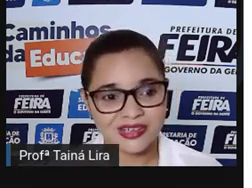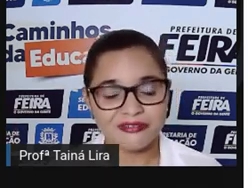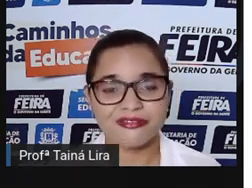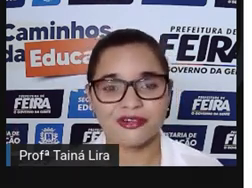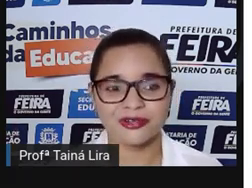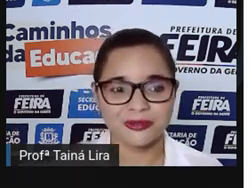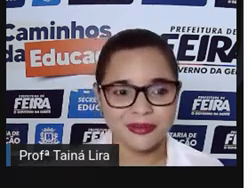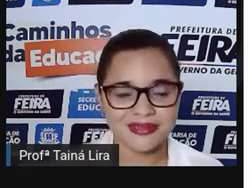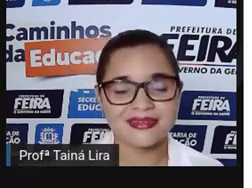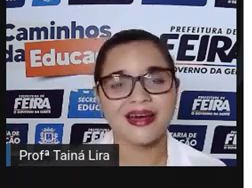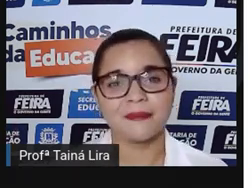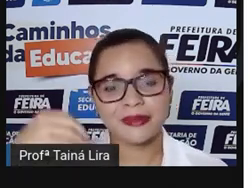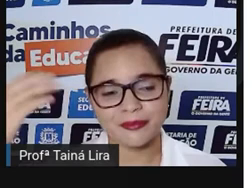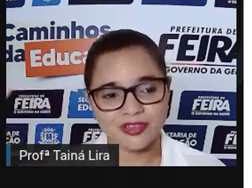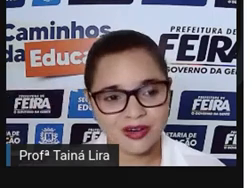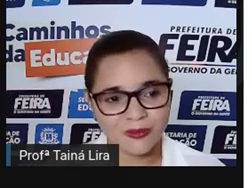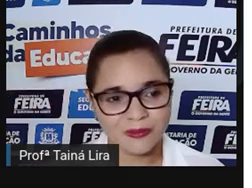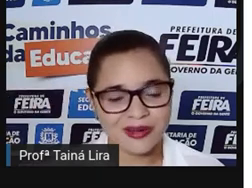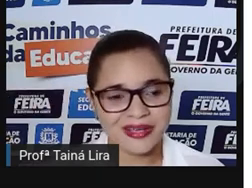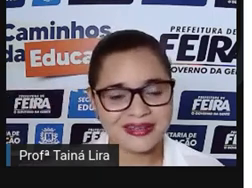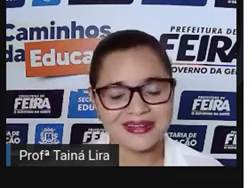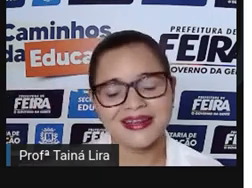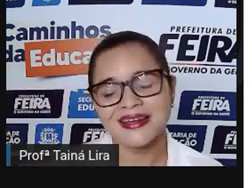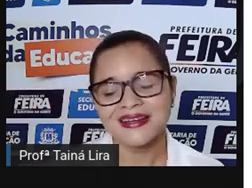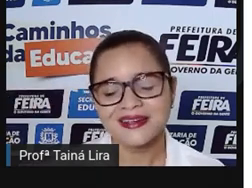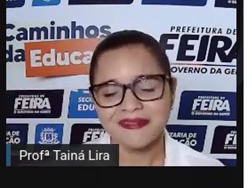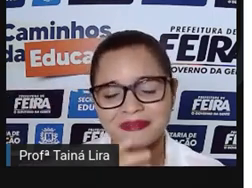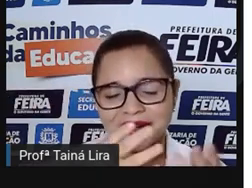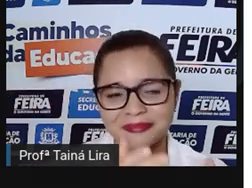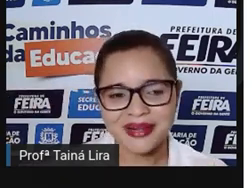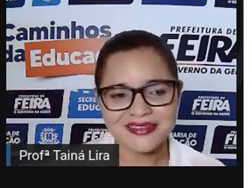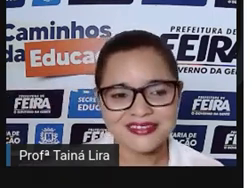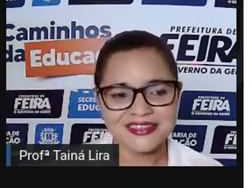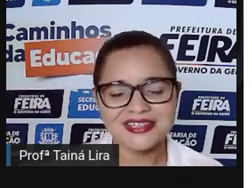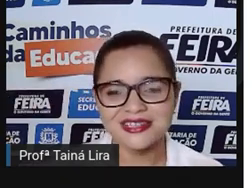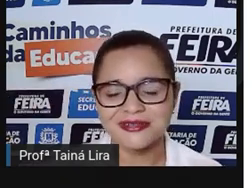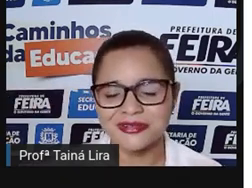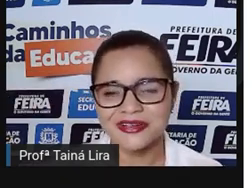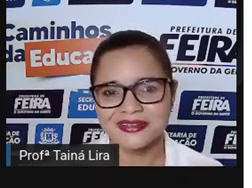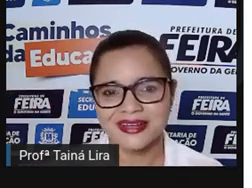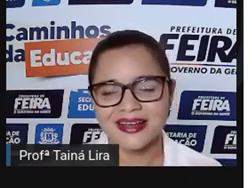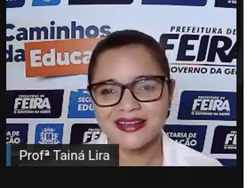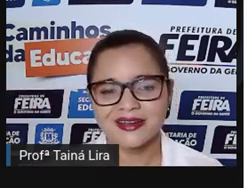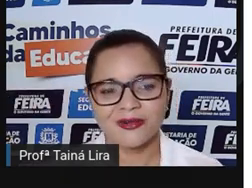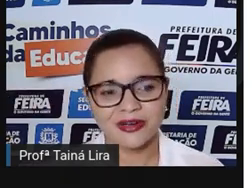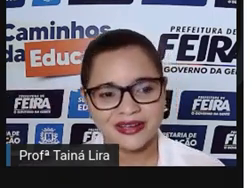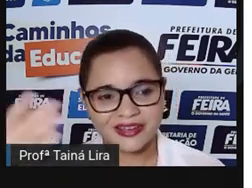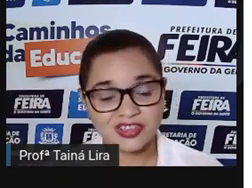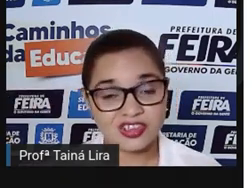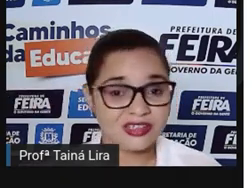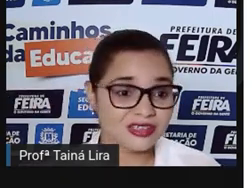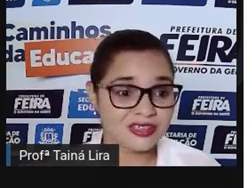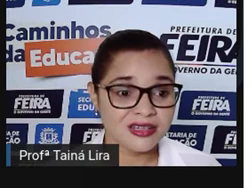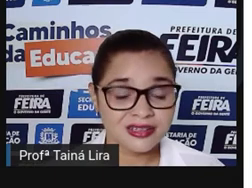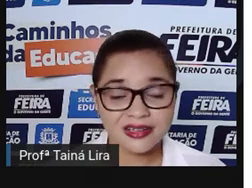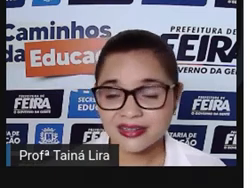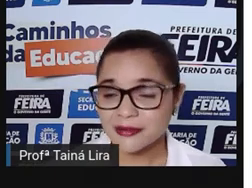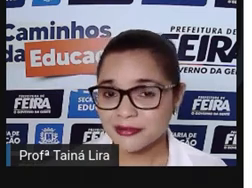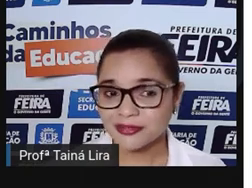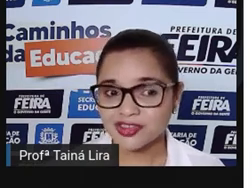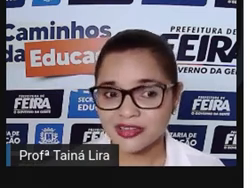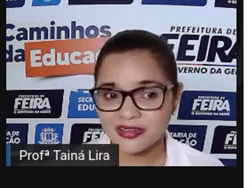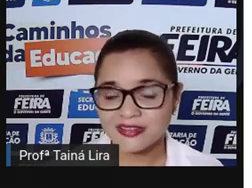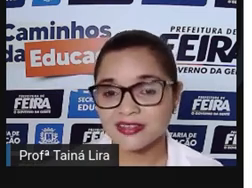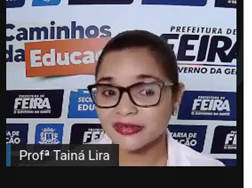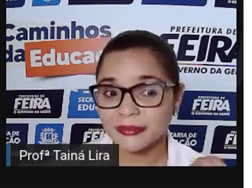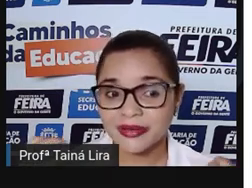até tirar foto, mandar para mostrar como é, né? Como era o Brasil, tá? O que era que tinha aqui. Naquela